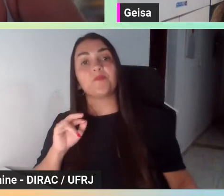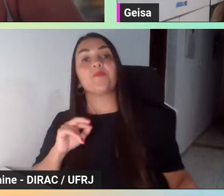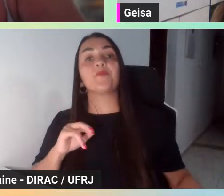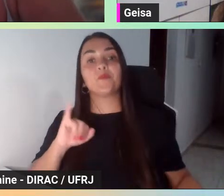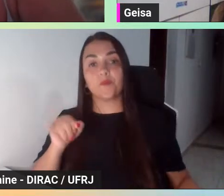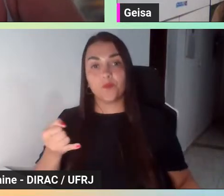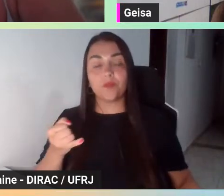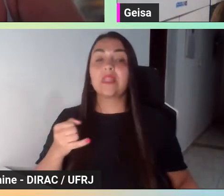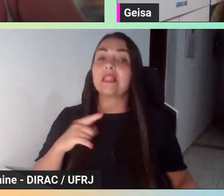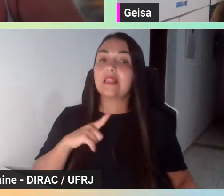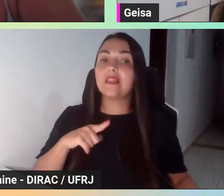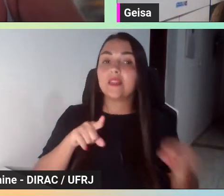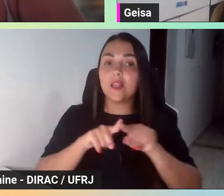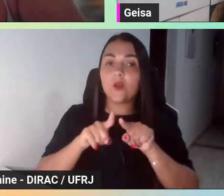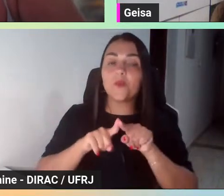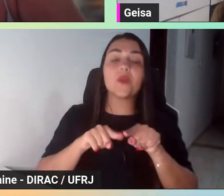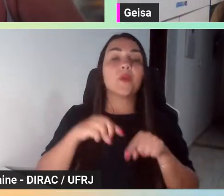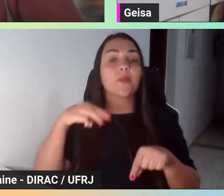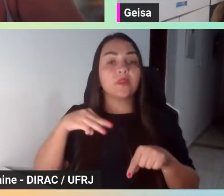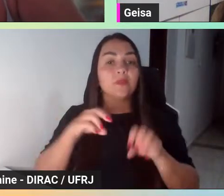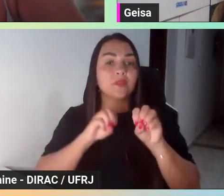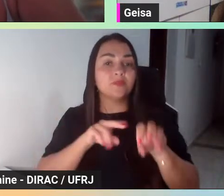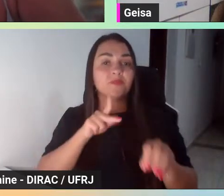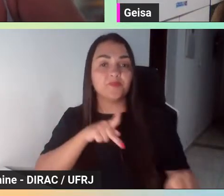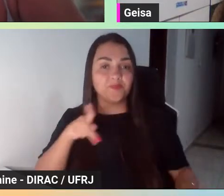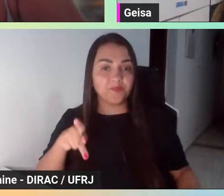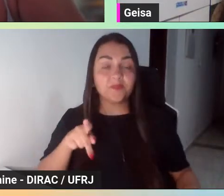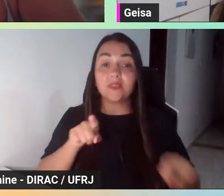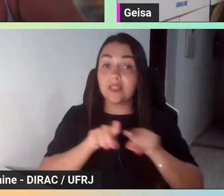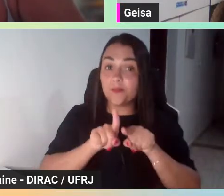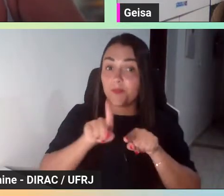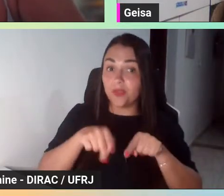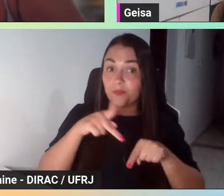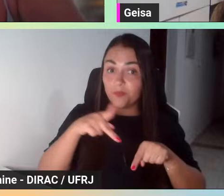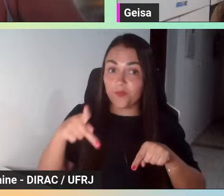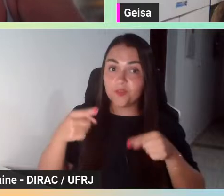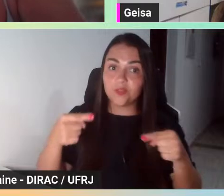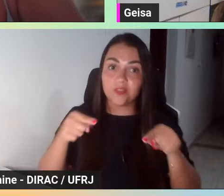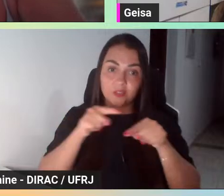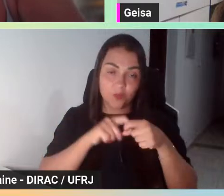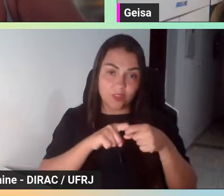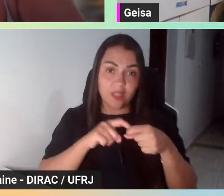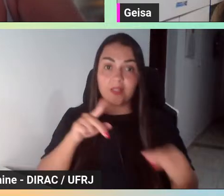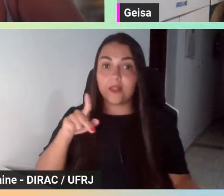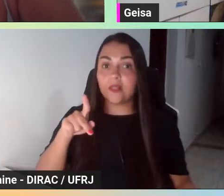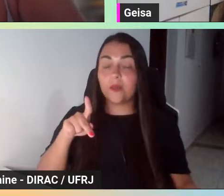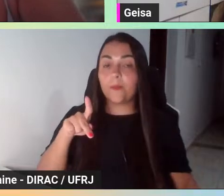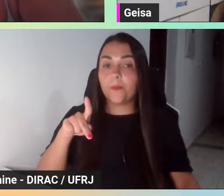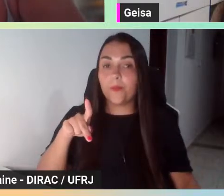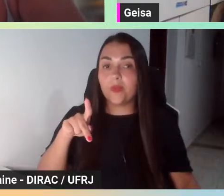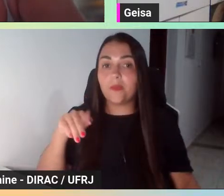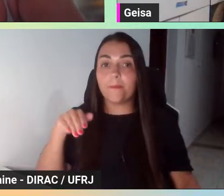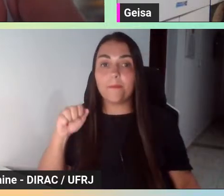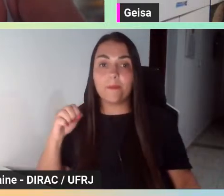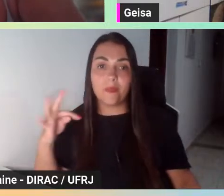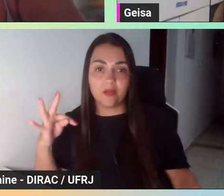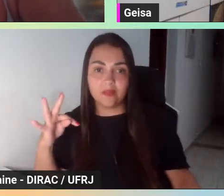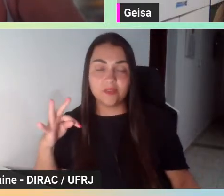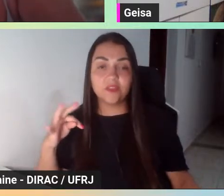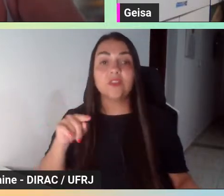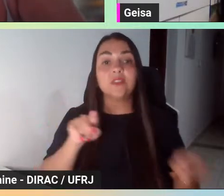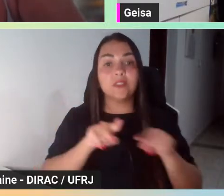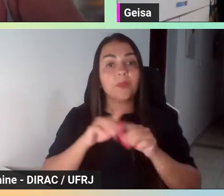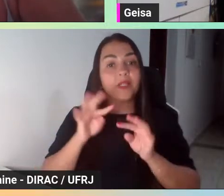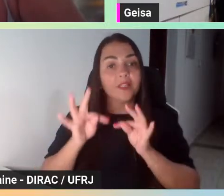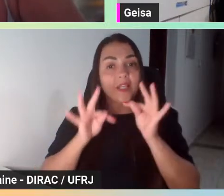formação de professores que ensinam matemática. E também é professora associada do PEMAT, né, e do Grupo de Pesquisa de Tecnologia, Inclusão,